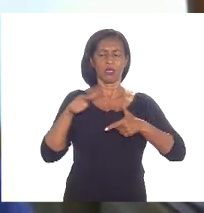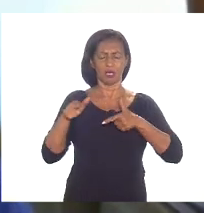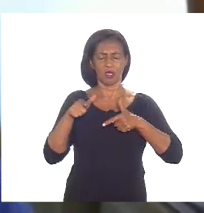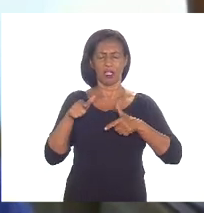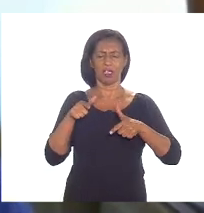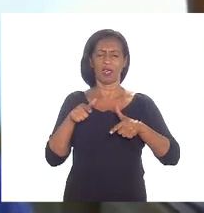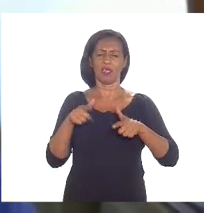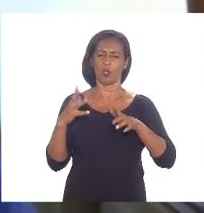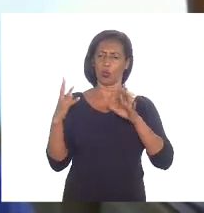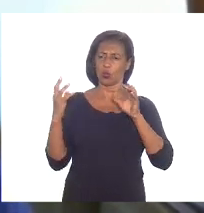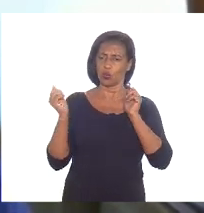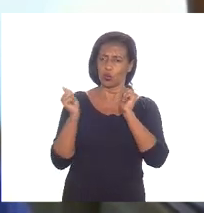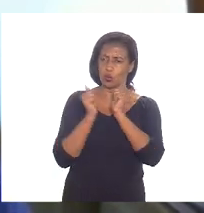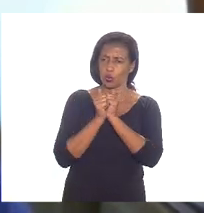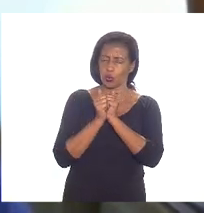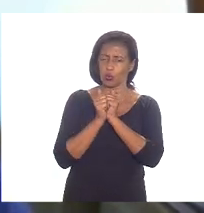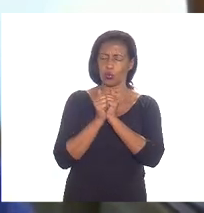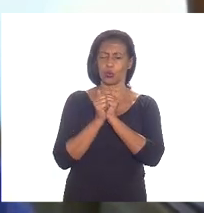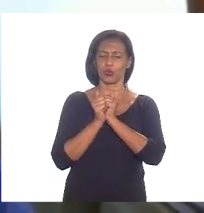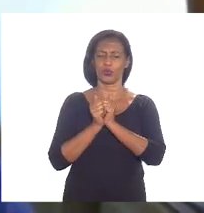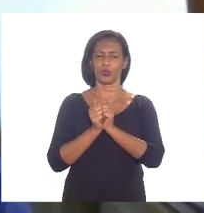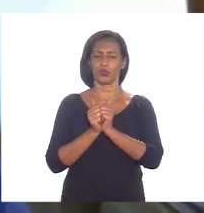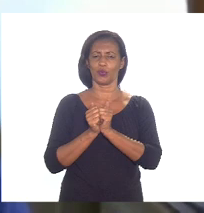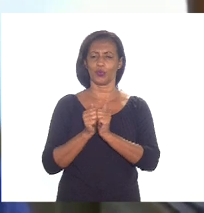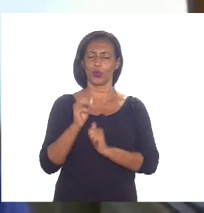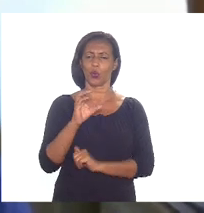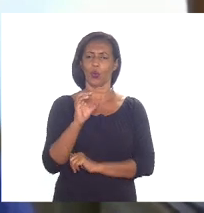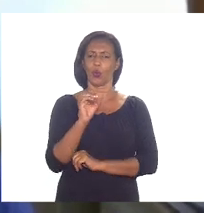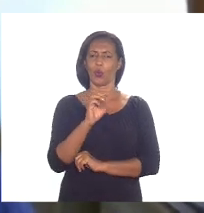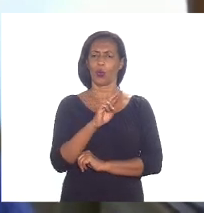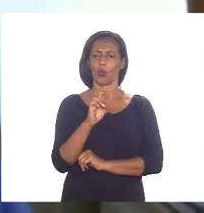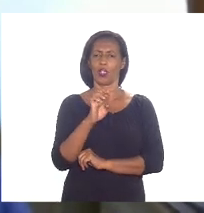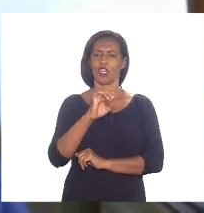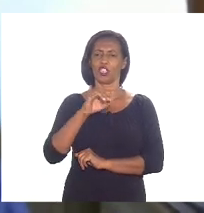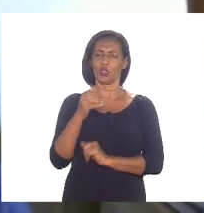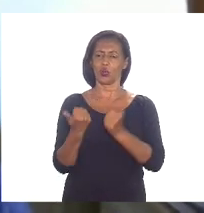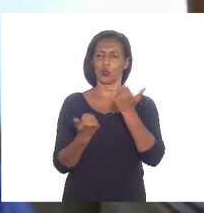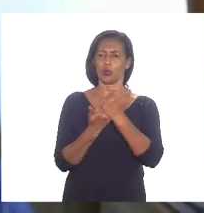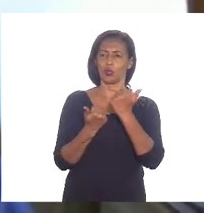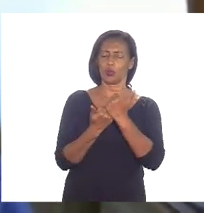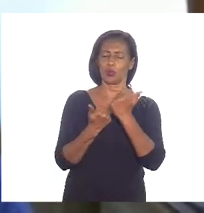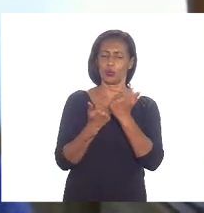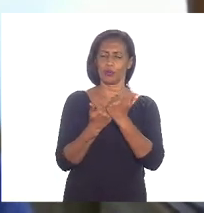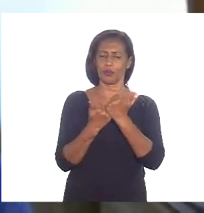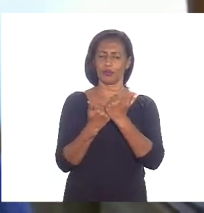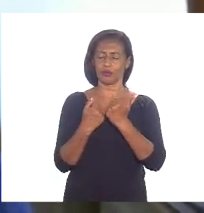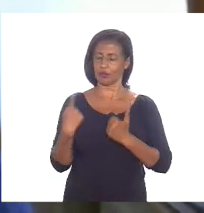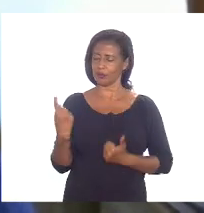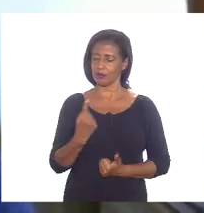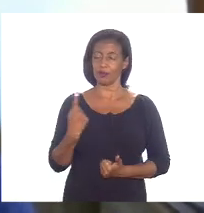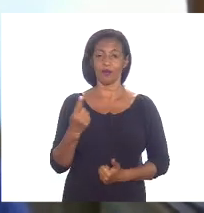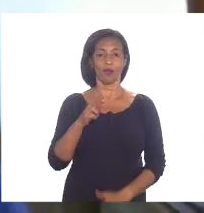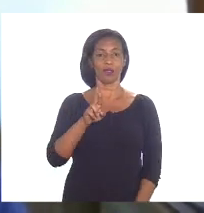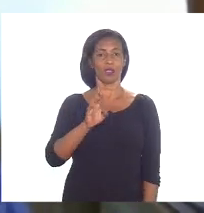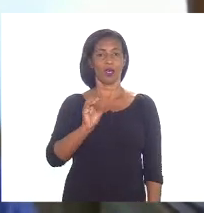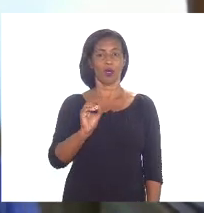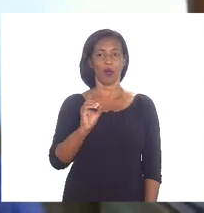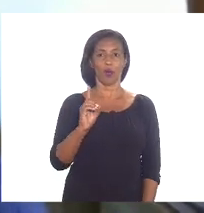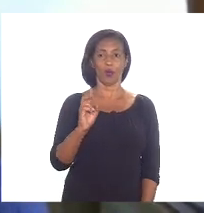uma dupla muito boa com o corregedor substituto, o nosso Rodrigo